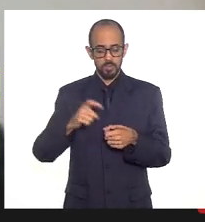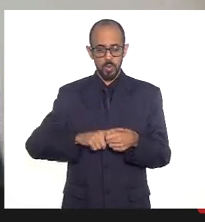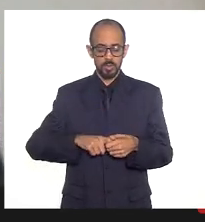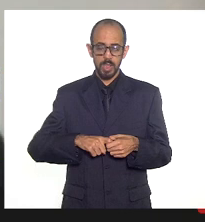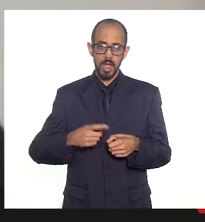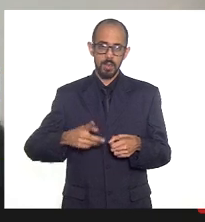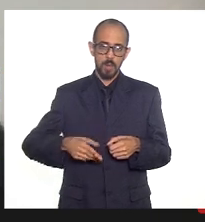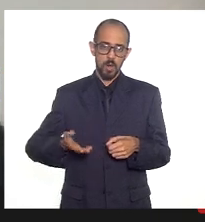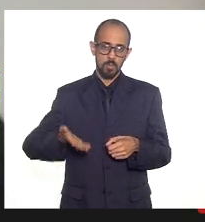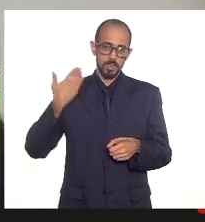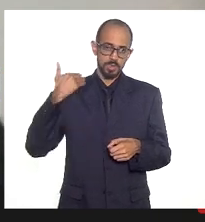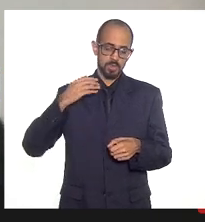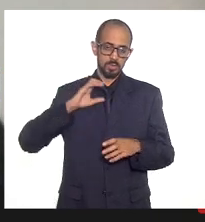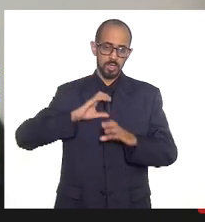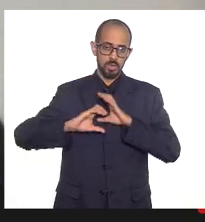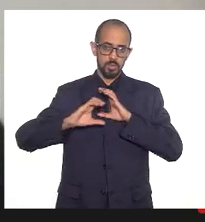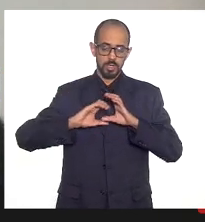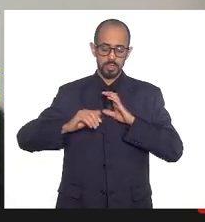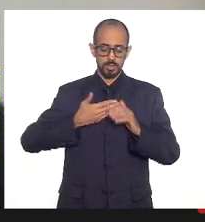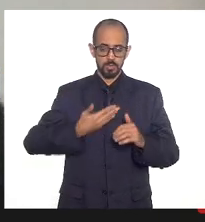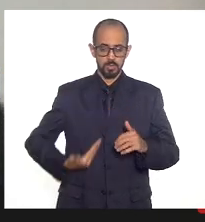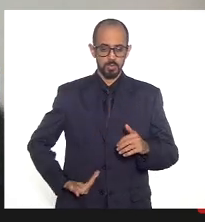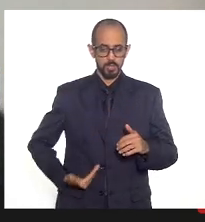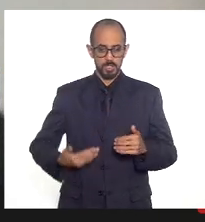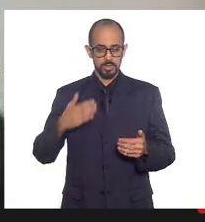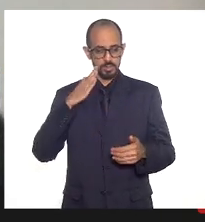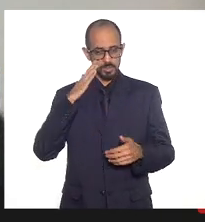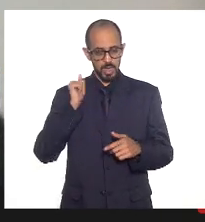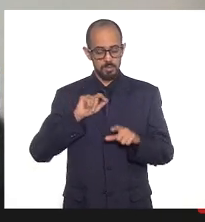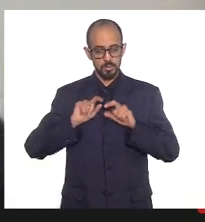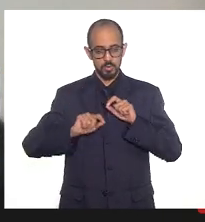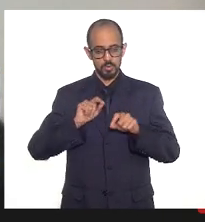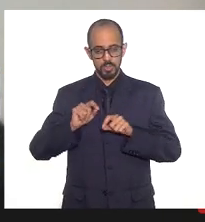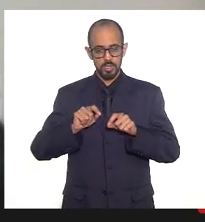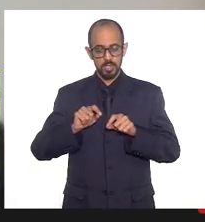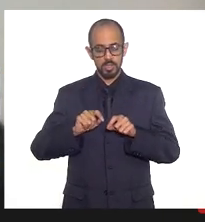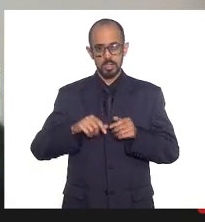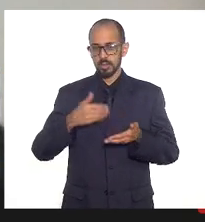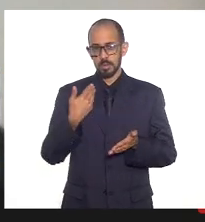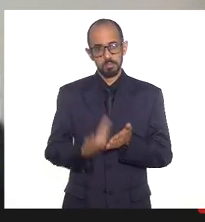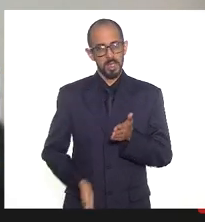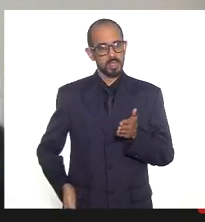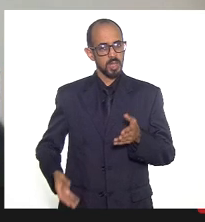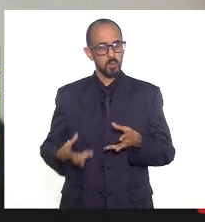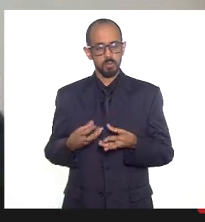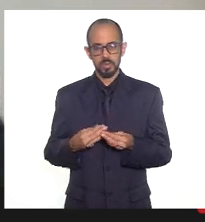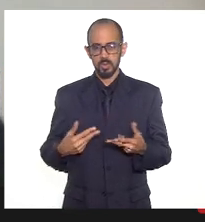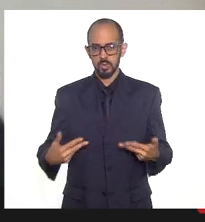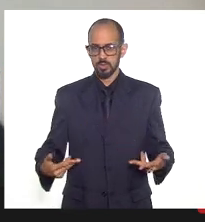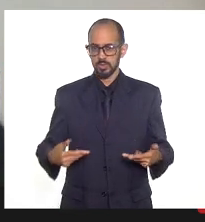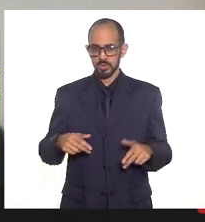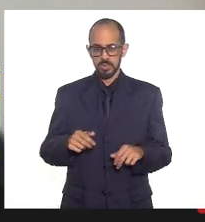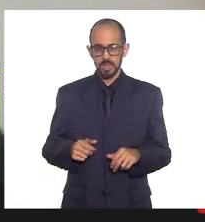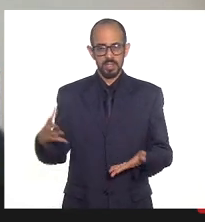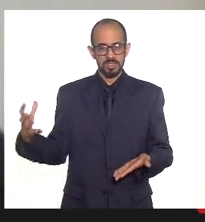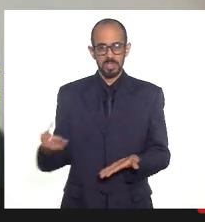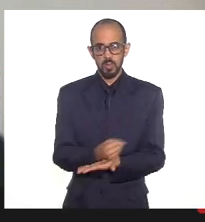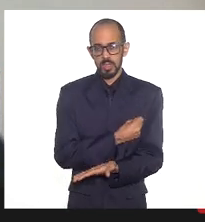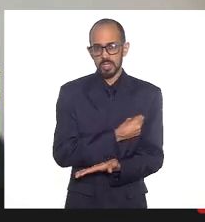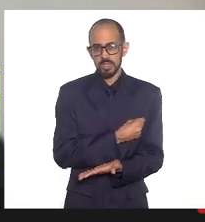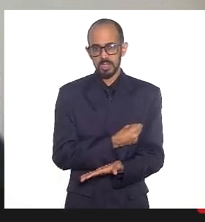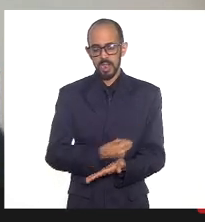fazer comunicação pública. A gente sabe que hoje está bastante desvirtuado o projeto, está meio que sequestrado, apropriado